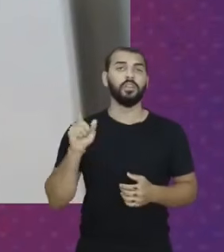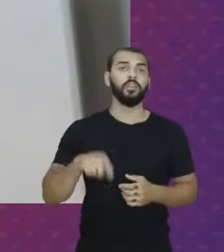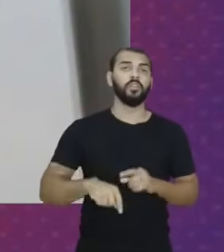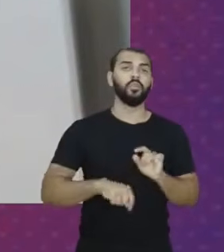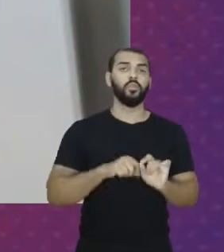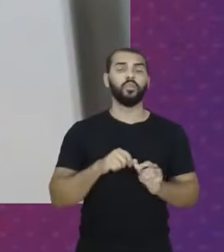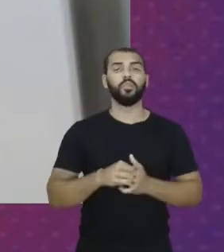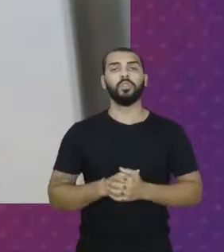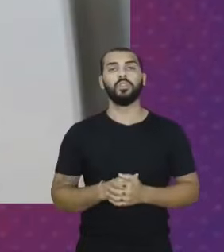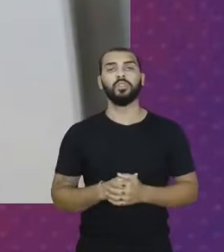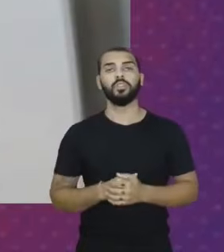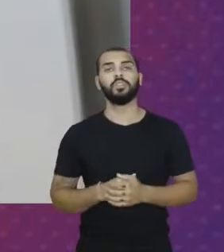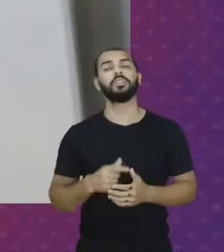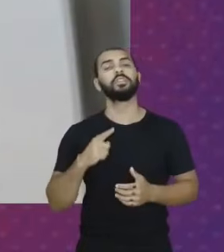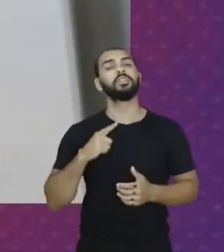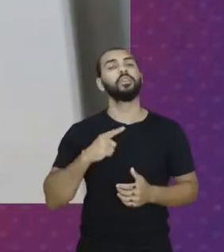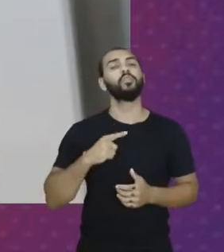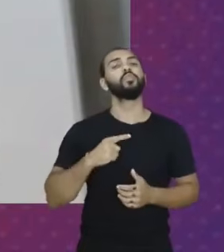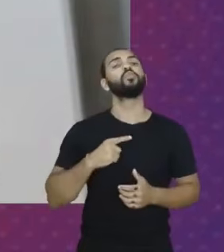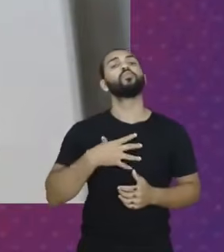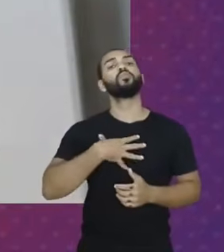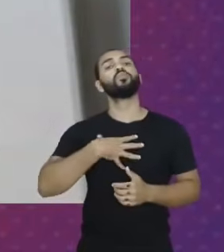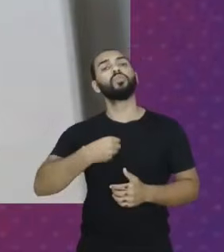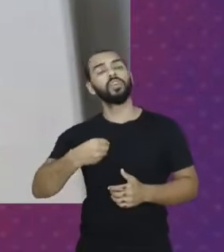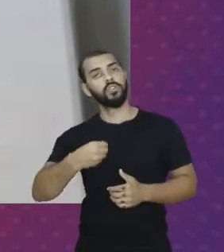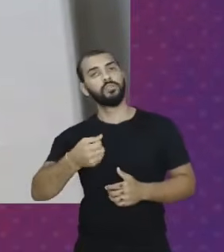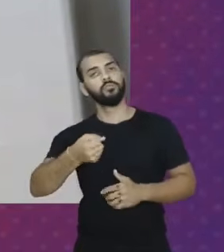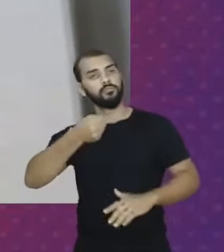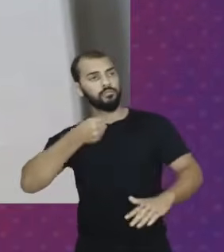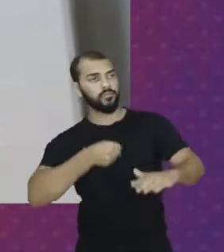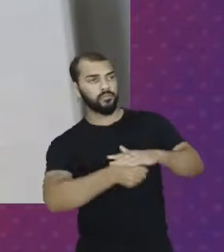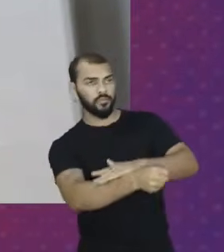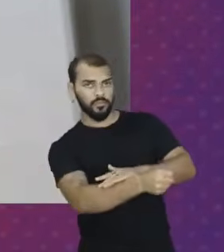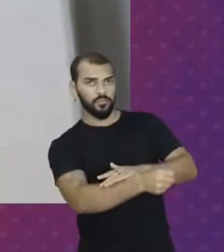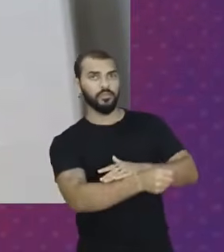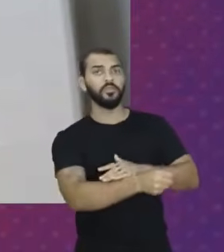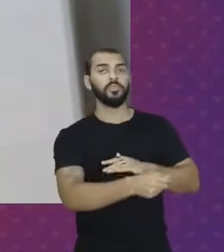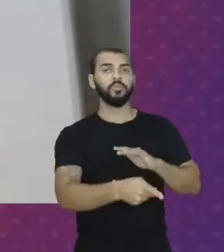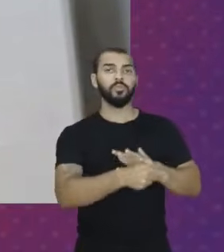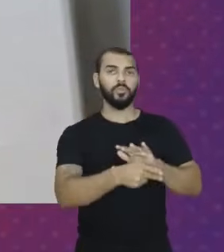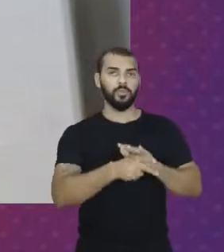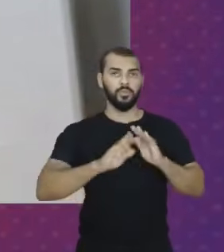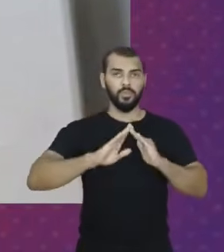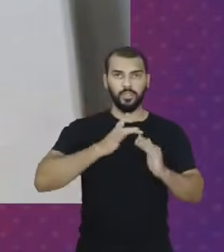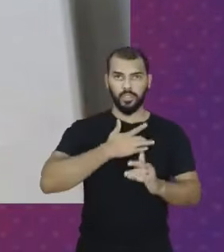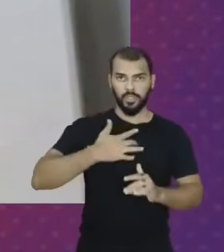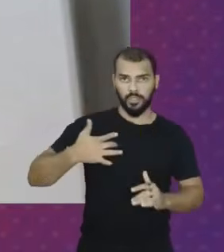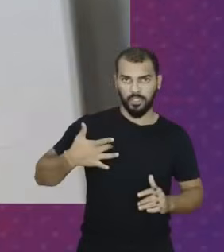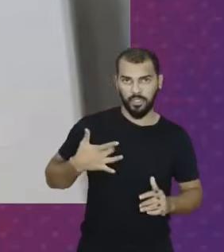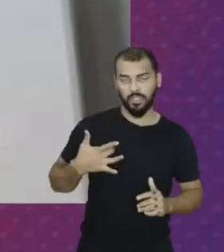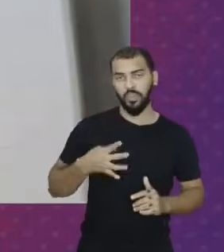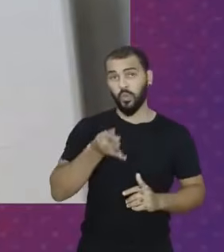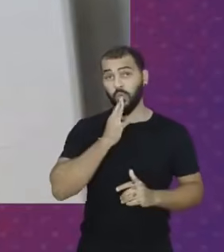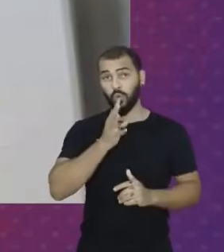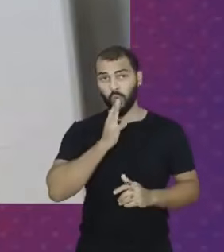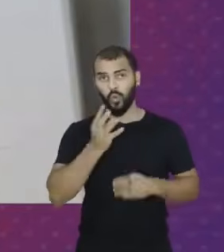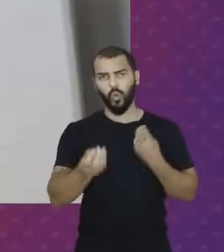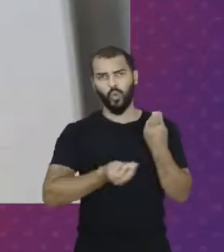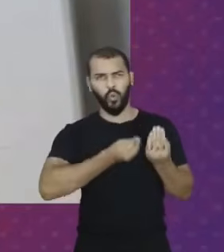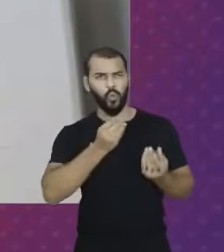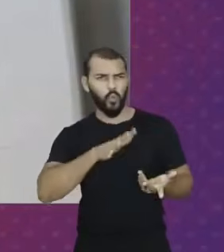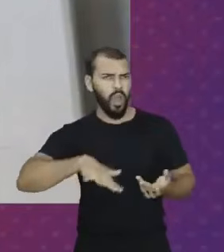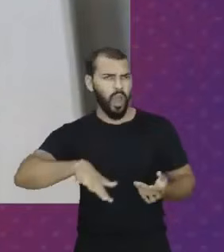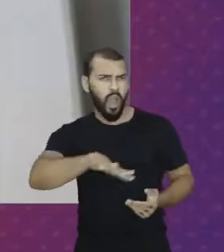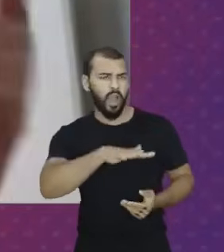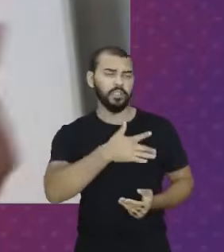mulheres, elas levam o filho, majoritariamente são elas que levam o filho para o posto de saúde, portanto, elas conhecem as mazelas da saúde